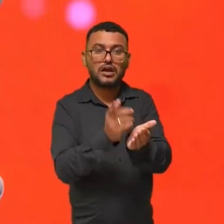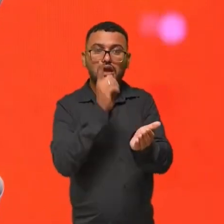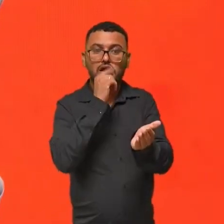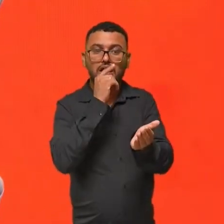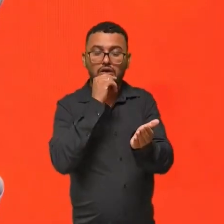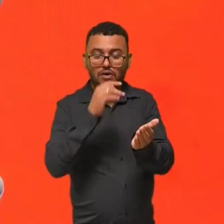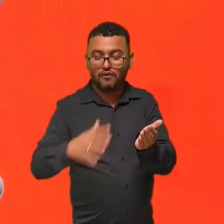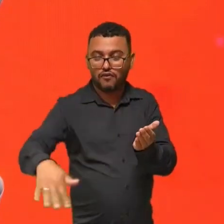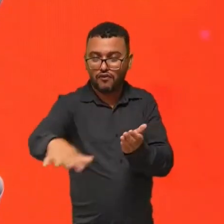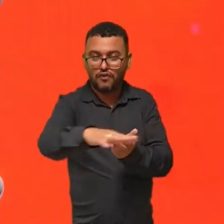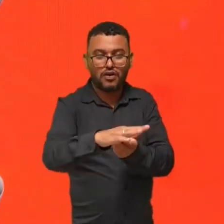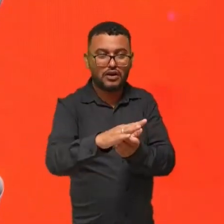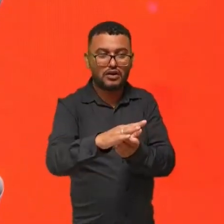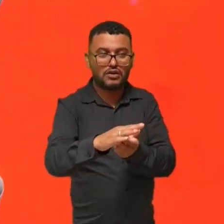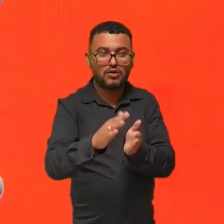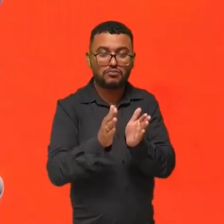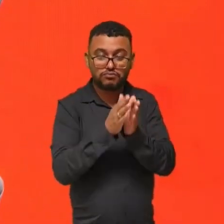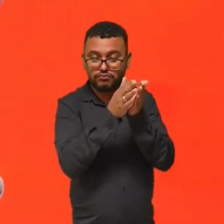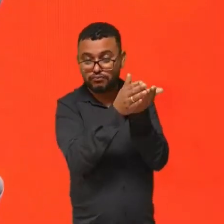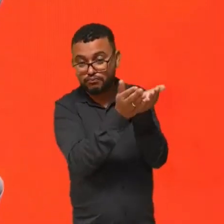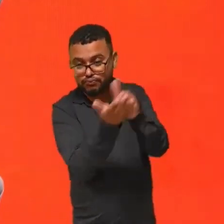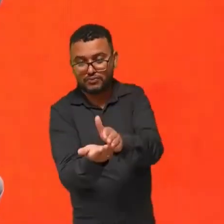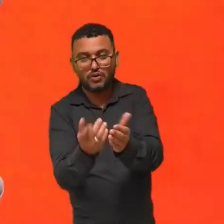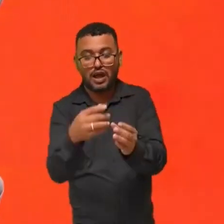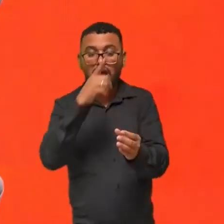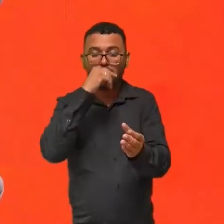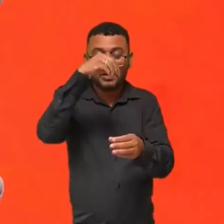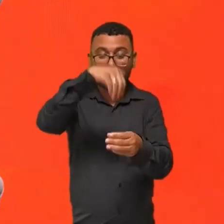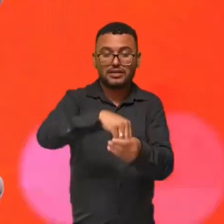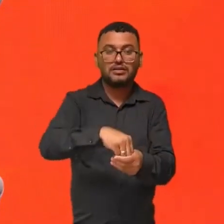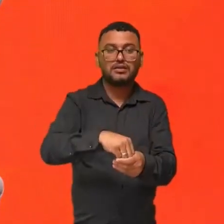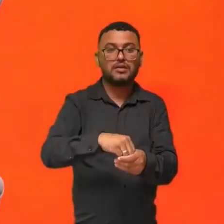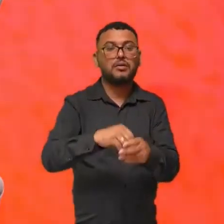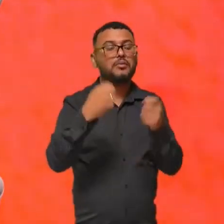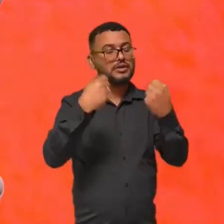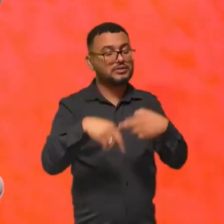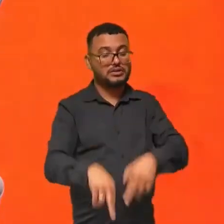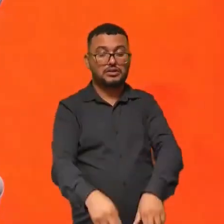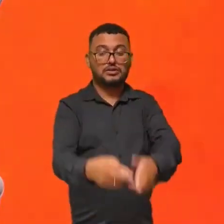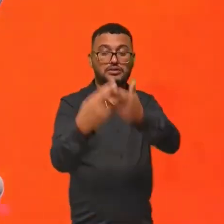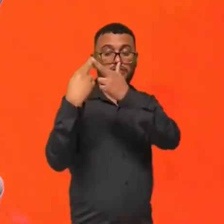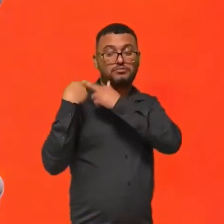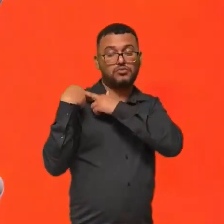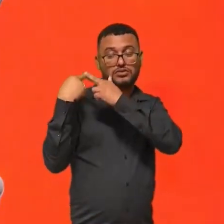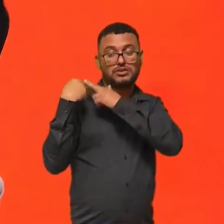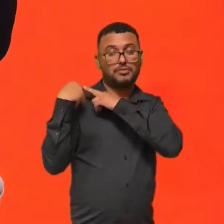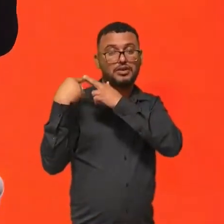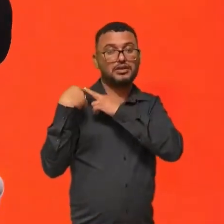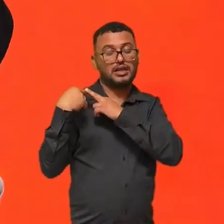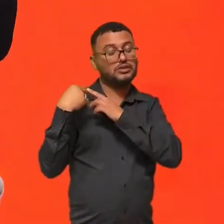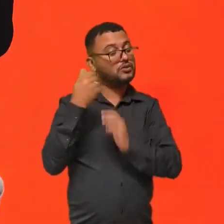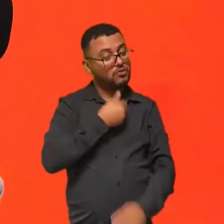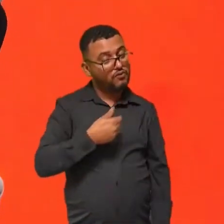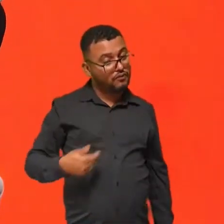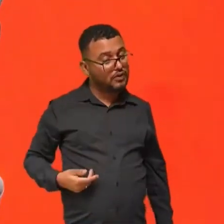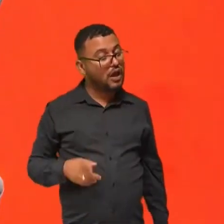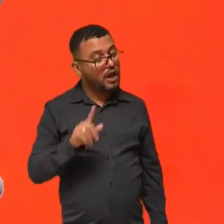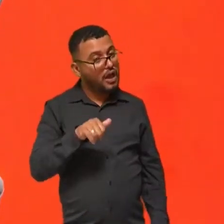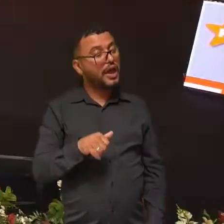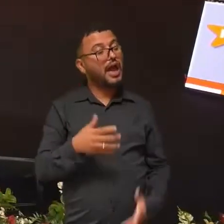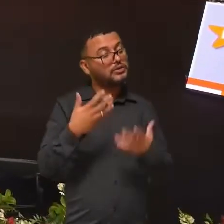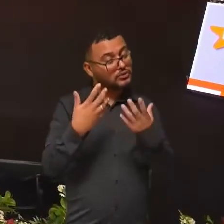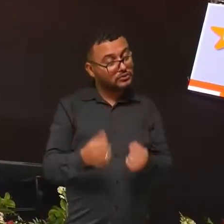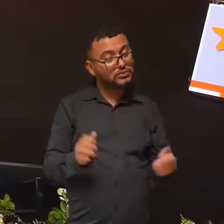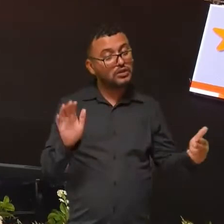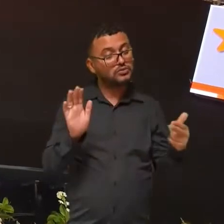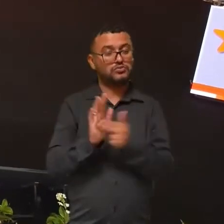tem que assumir a responsabilidade, nós que somos Estado, por essa situação. E a gente tem aí um problema de